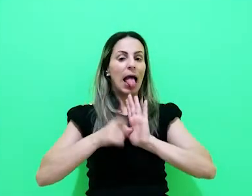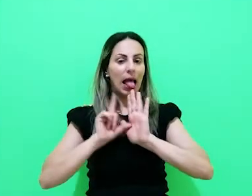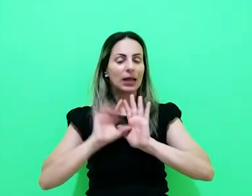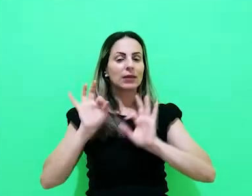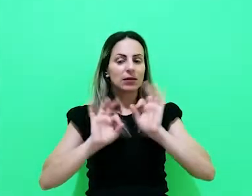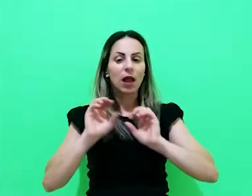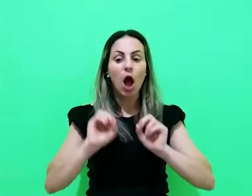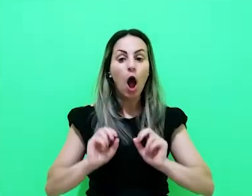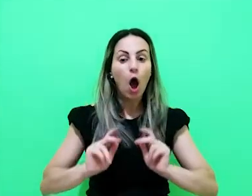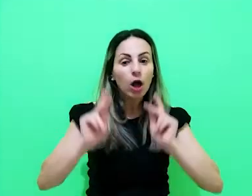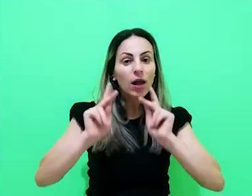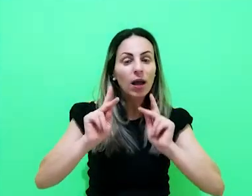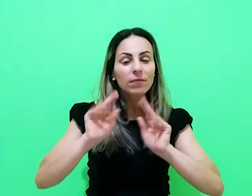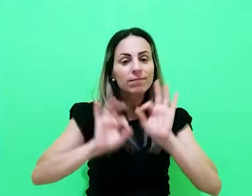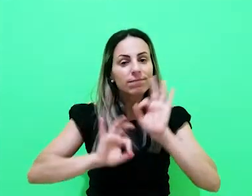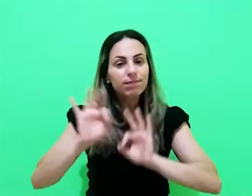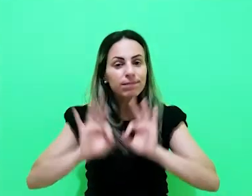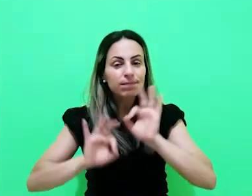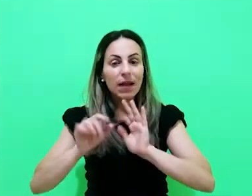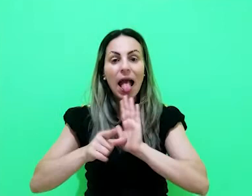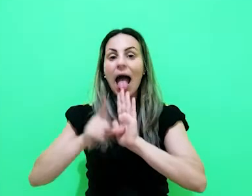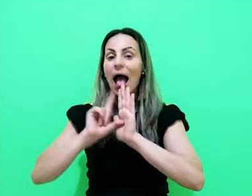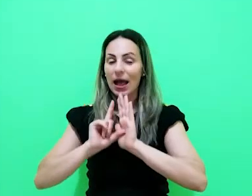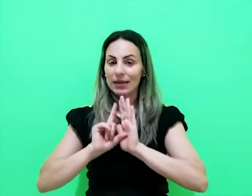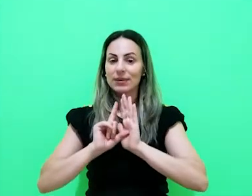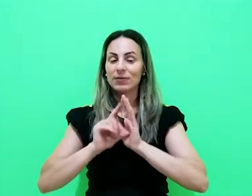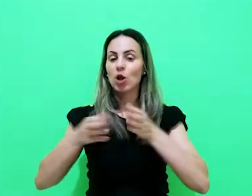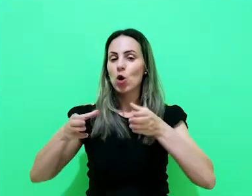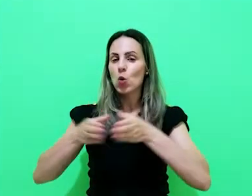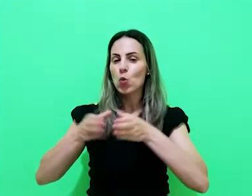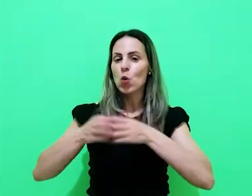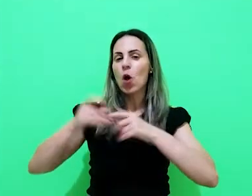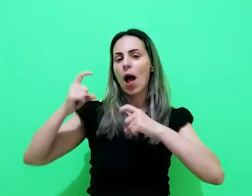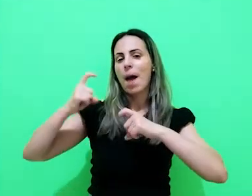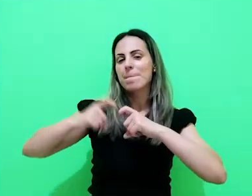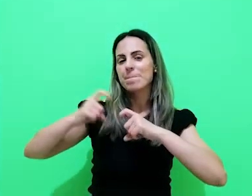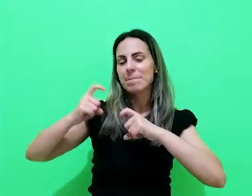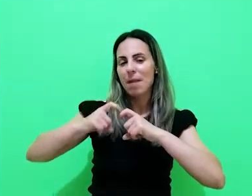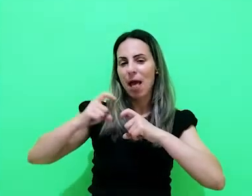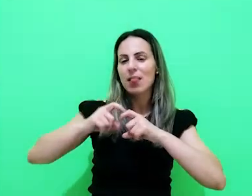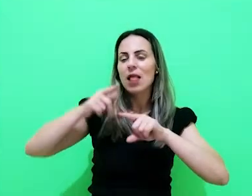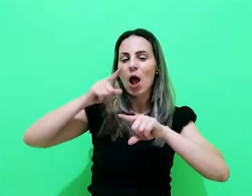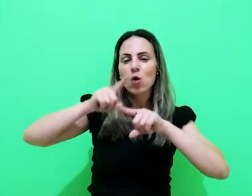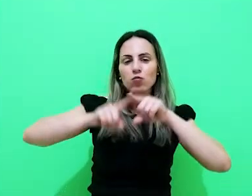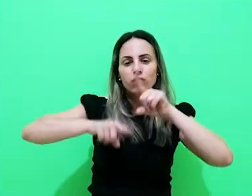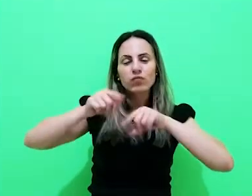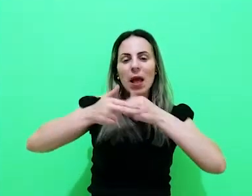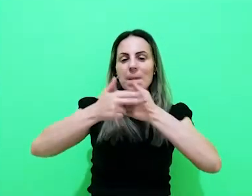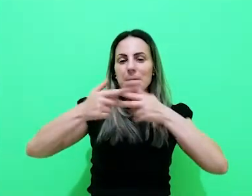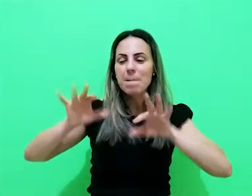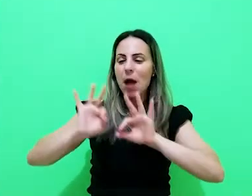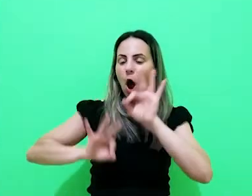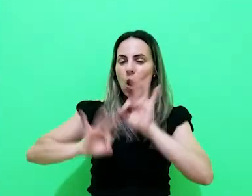está funcionando. Planejamento antecipado da equipe médica, equipamentos organizados e testados,